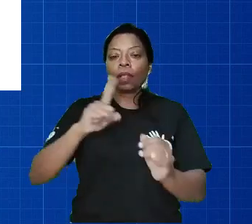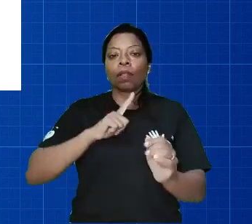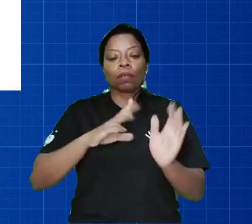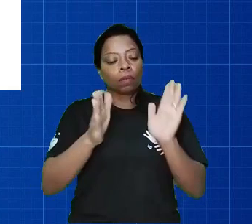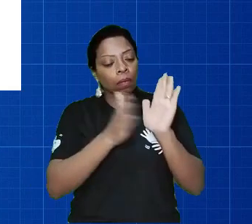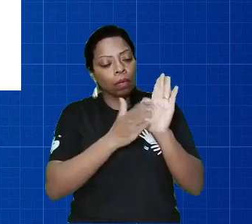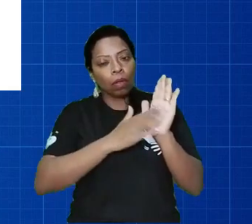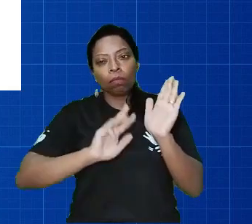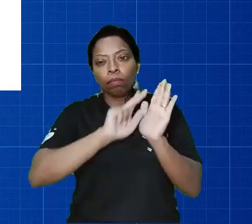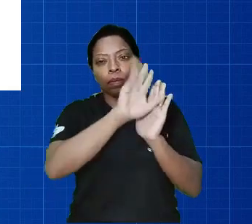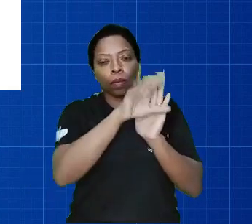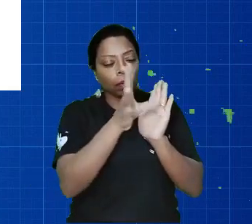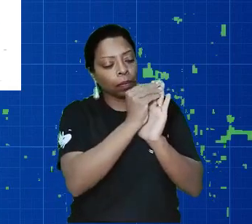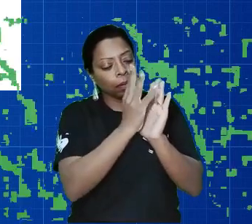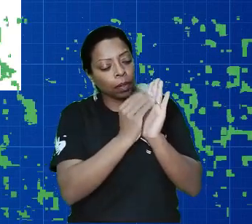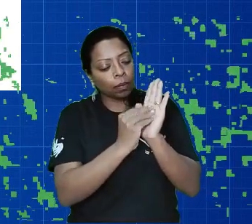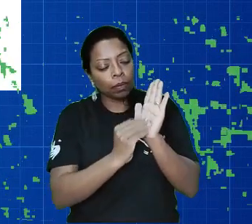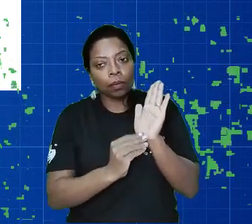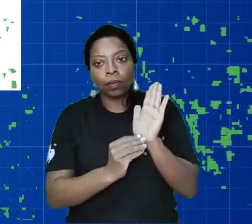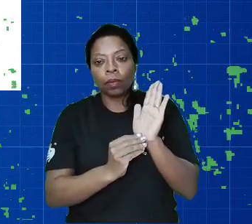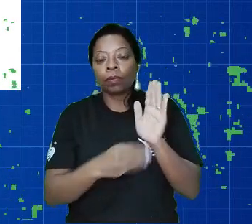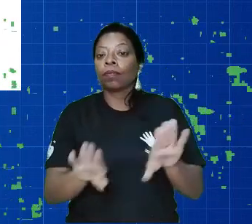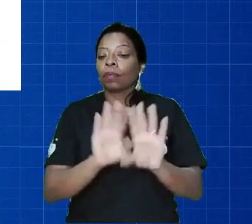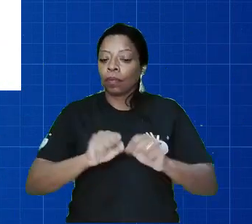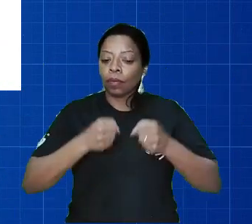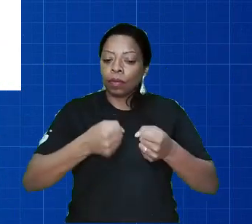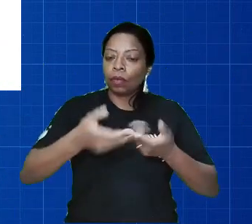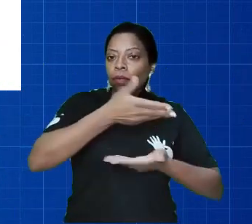programas de ações integradas.